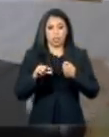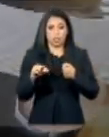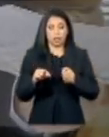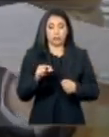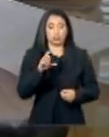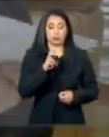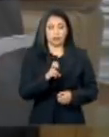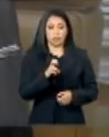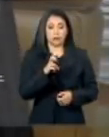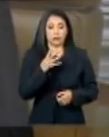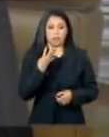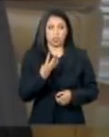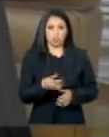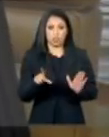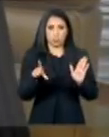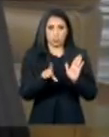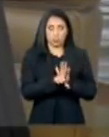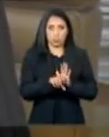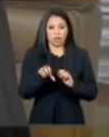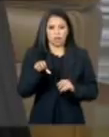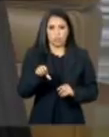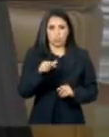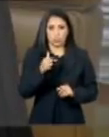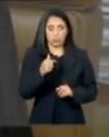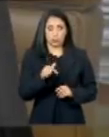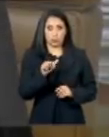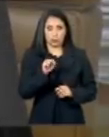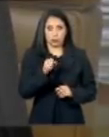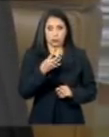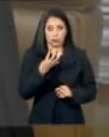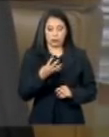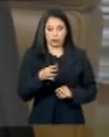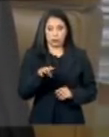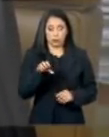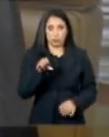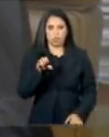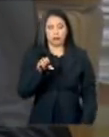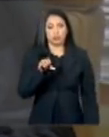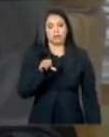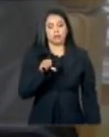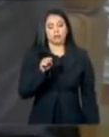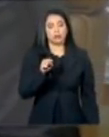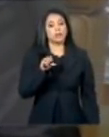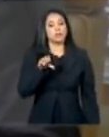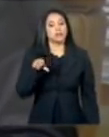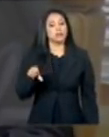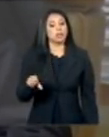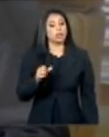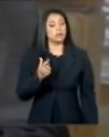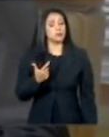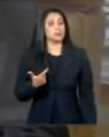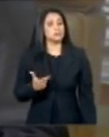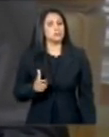lei 9784 99 não alcança situações